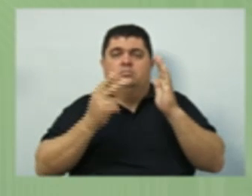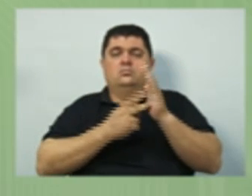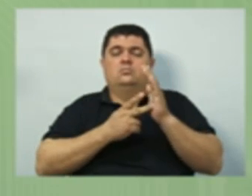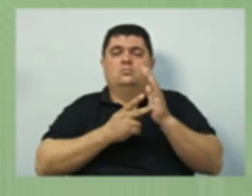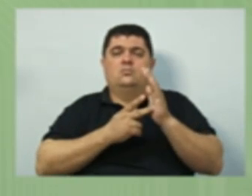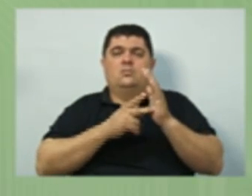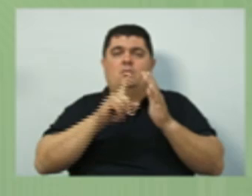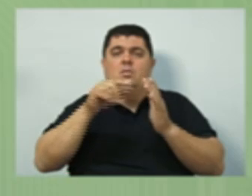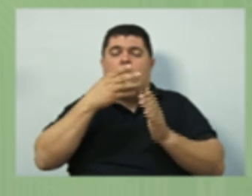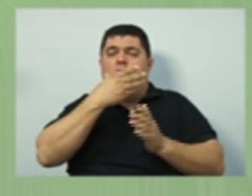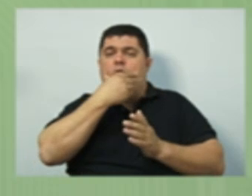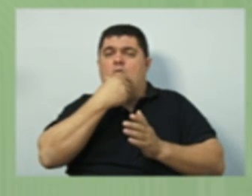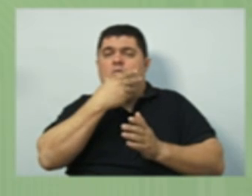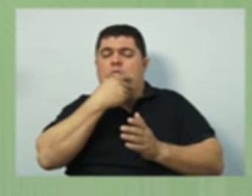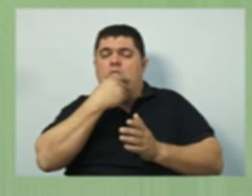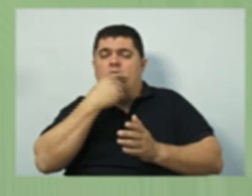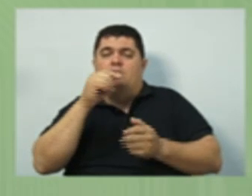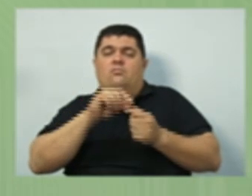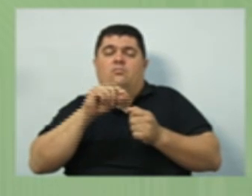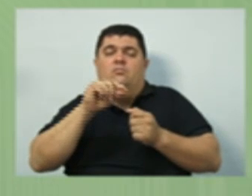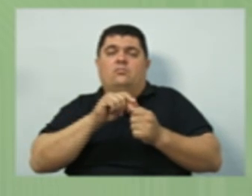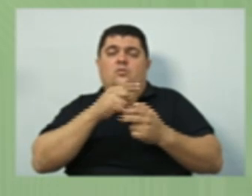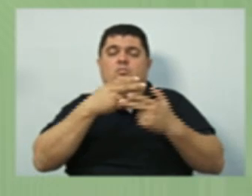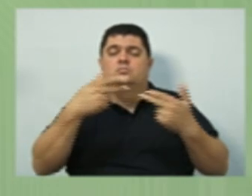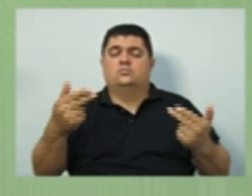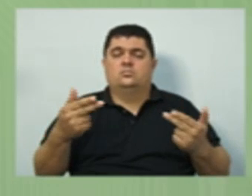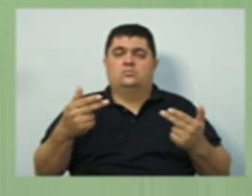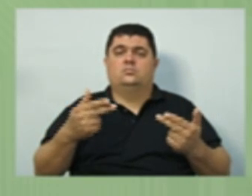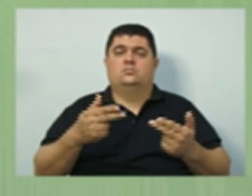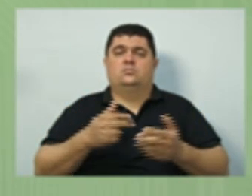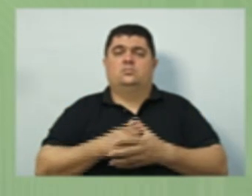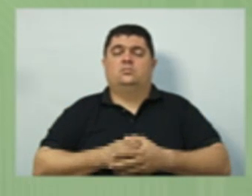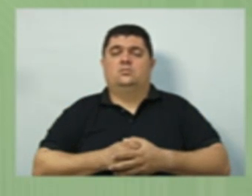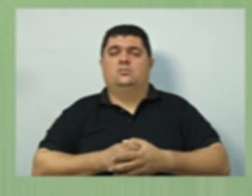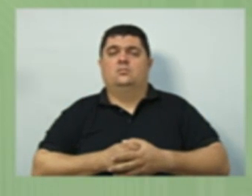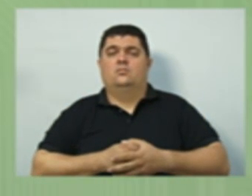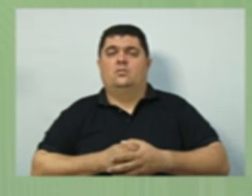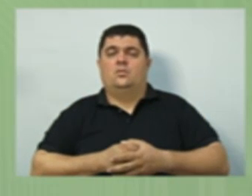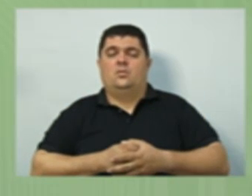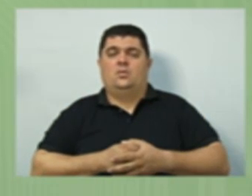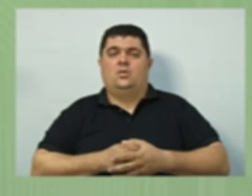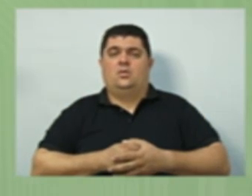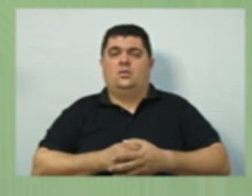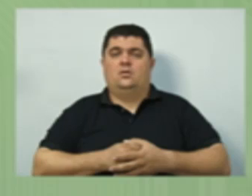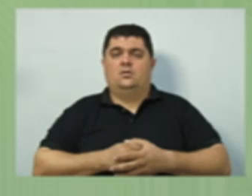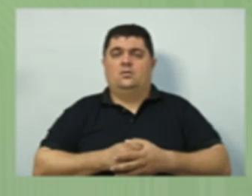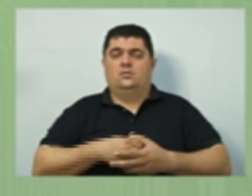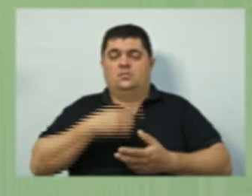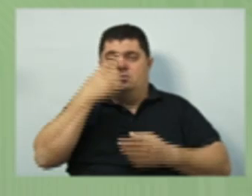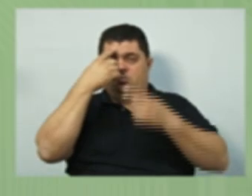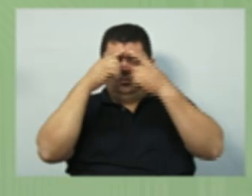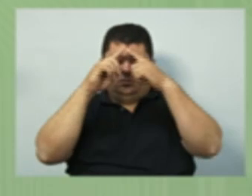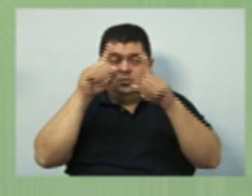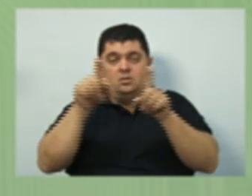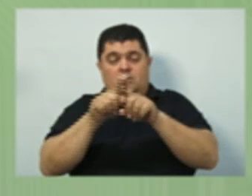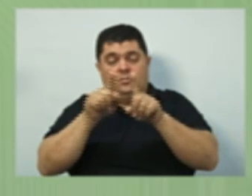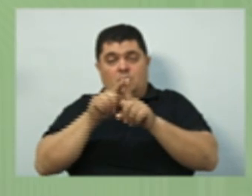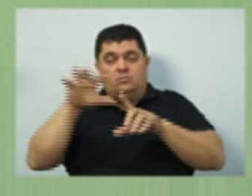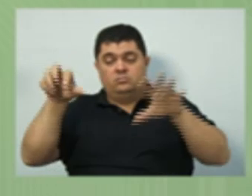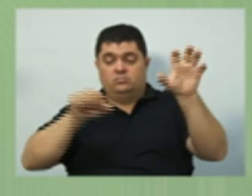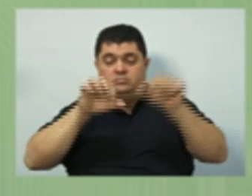aquele que está fazendo alguma coisa. Homo faber, aquele que faz. Como a ideia do coletor do